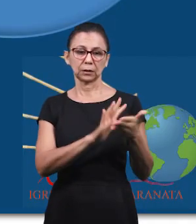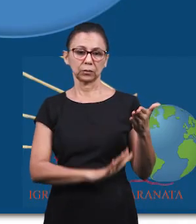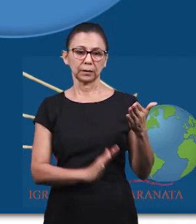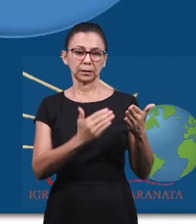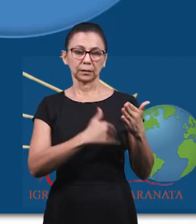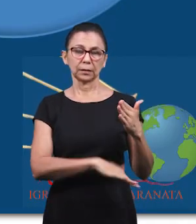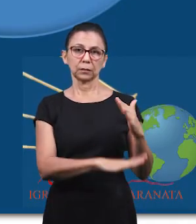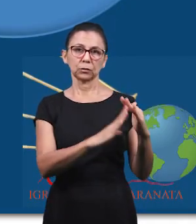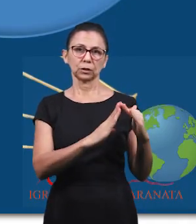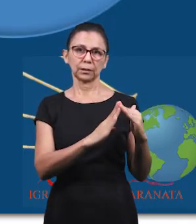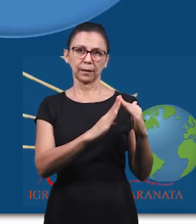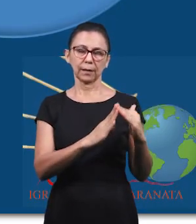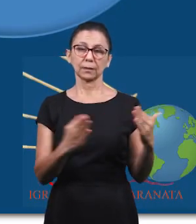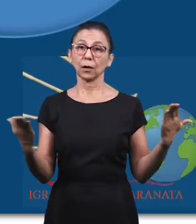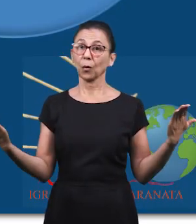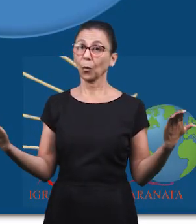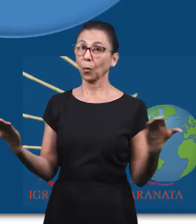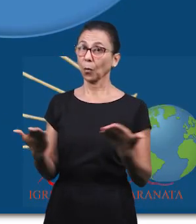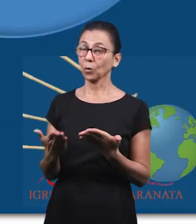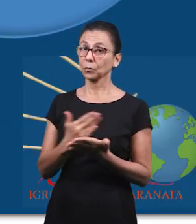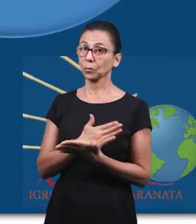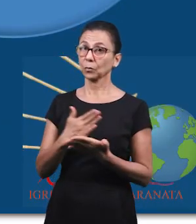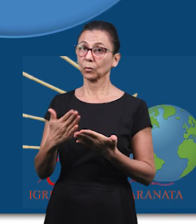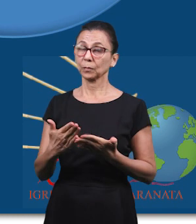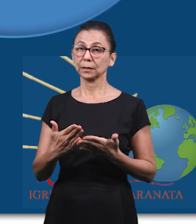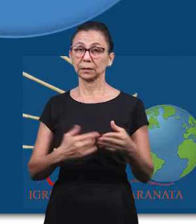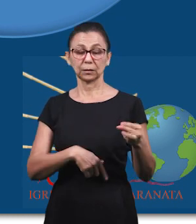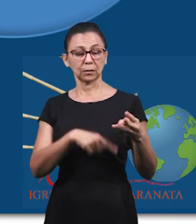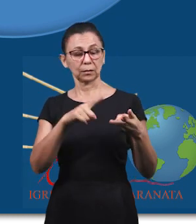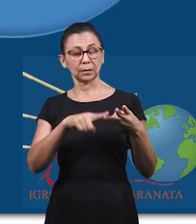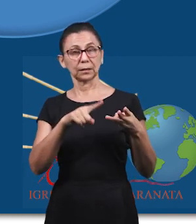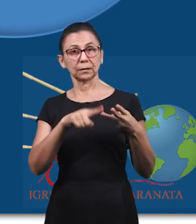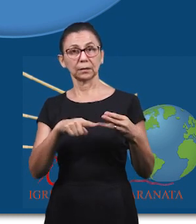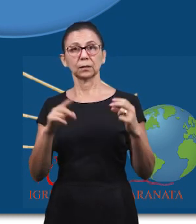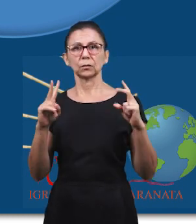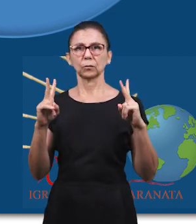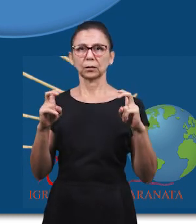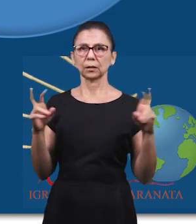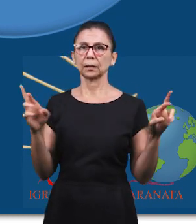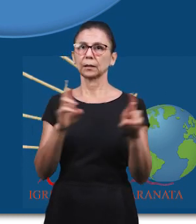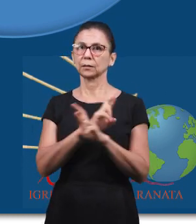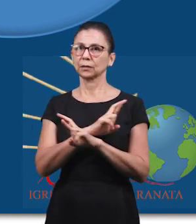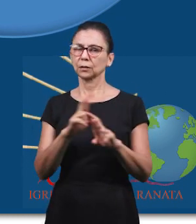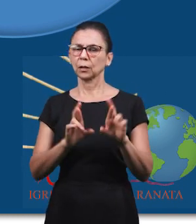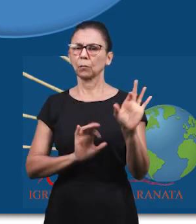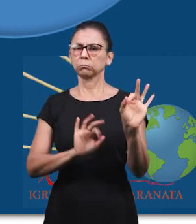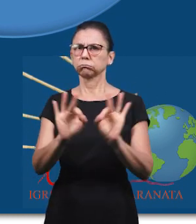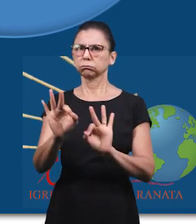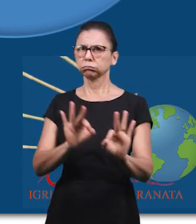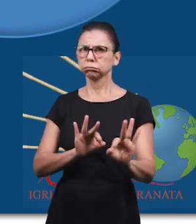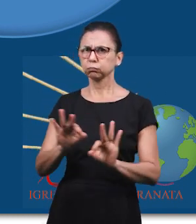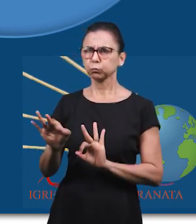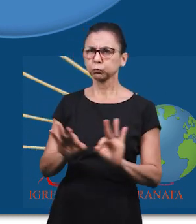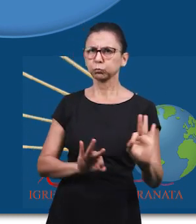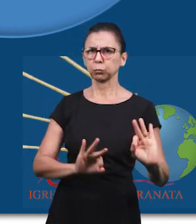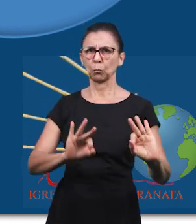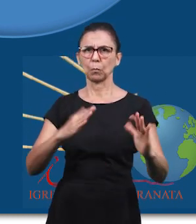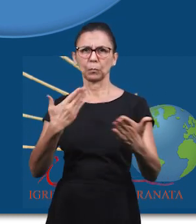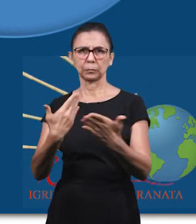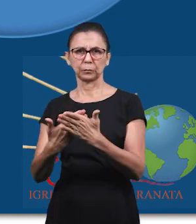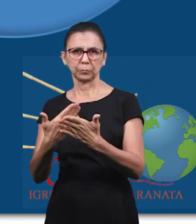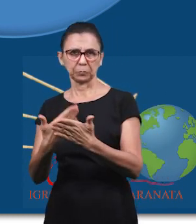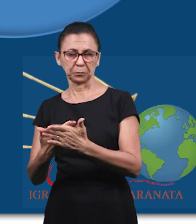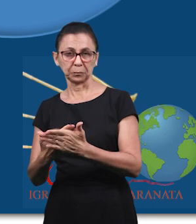às atividades domésticas e hoje vamos dar início ao terceiro assunto, relacionado à organização para